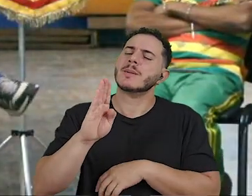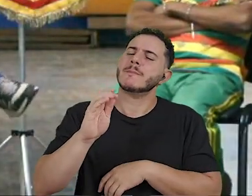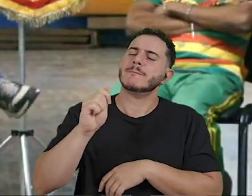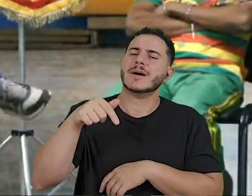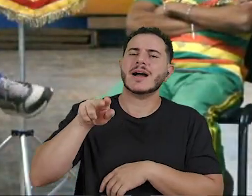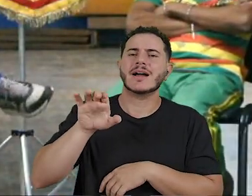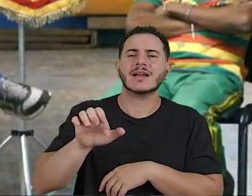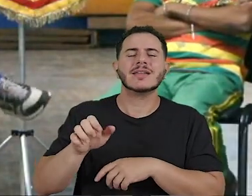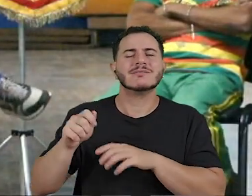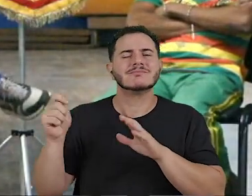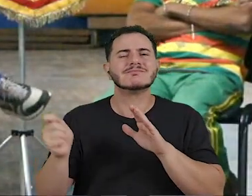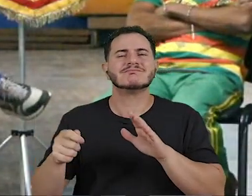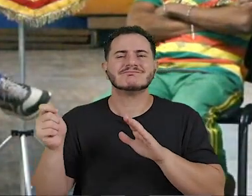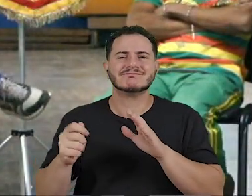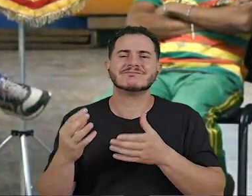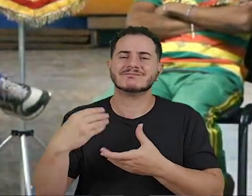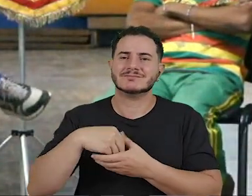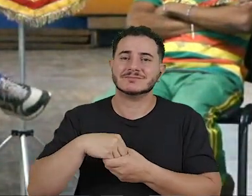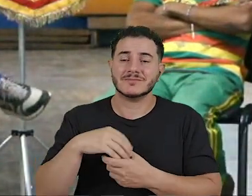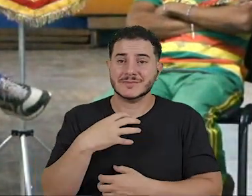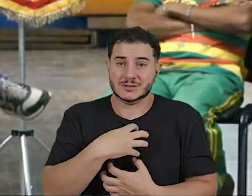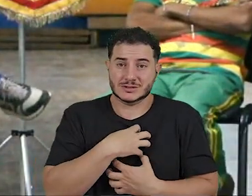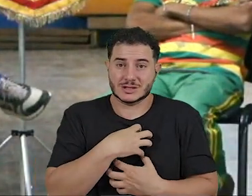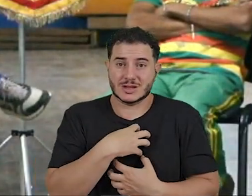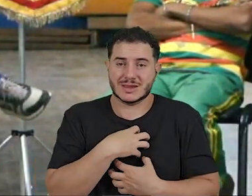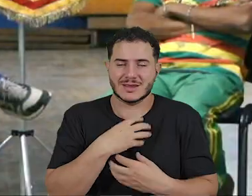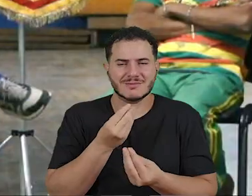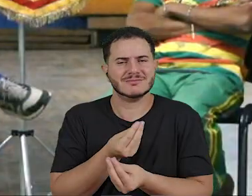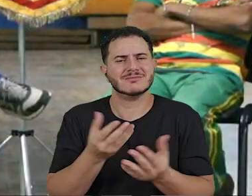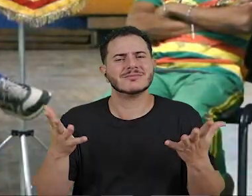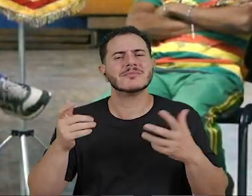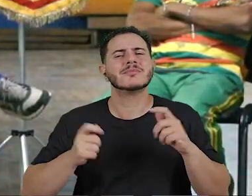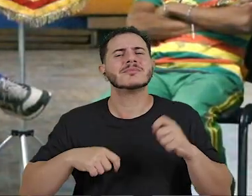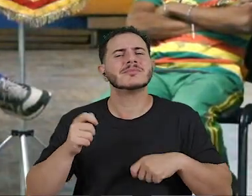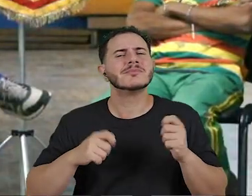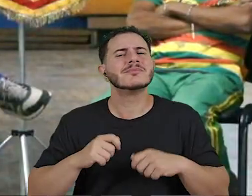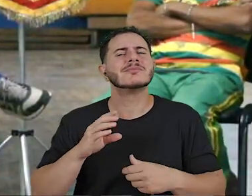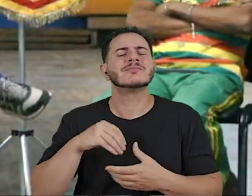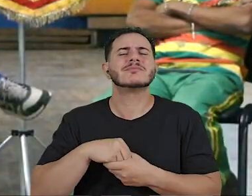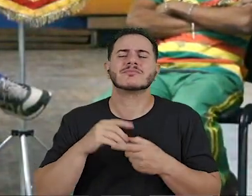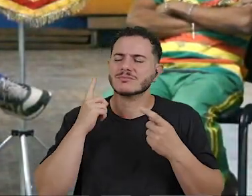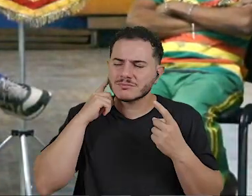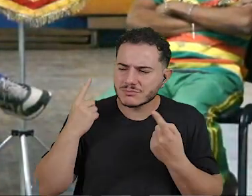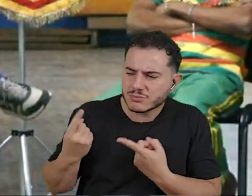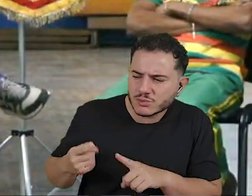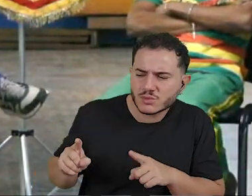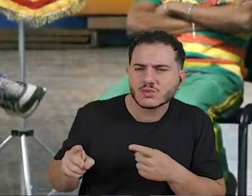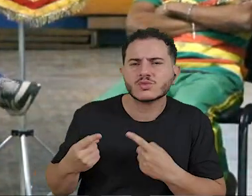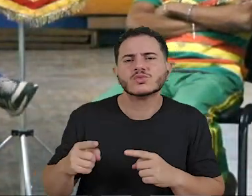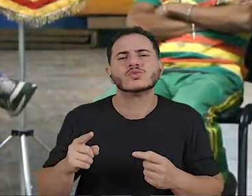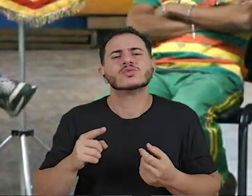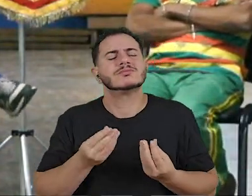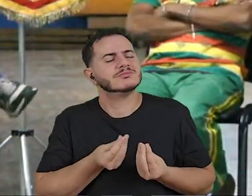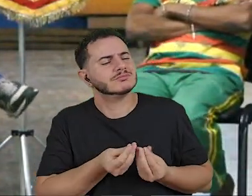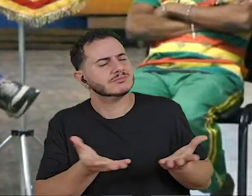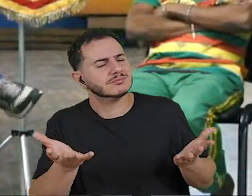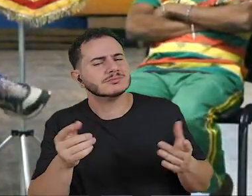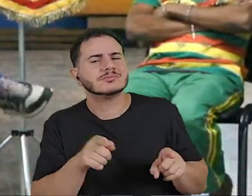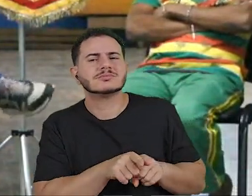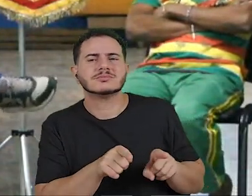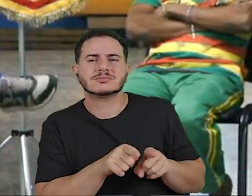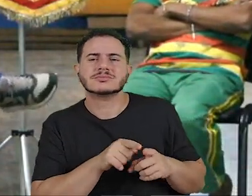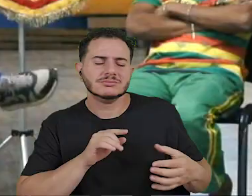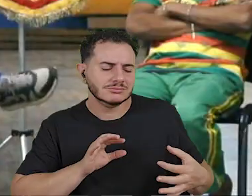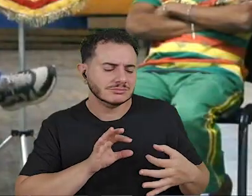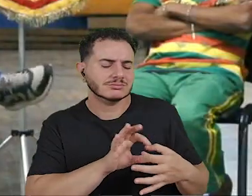acompanhado aí ao Rochedo de Ouro nessa trajetória toda. Ele é músico, compositor e não só